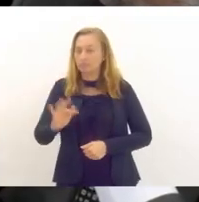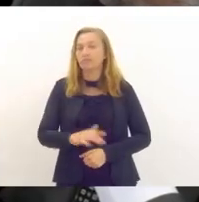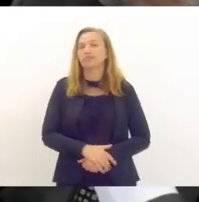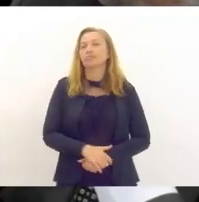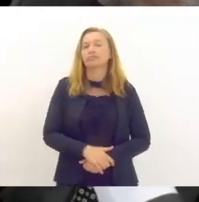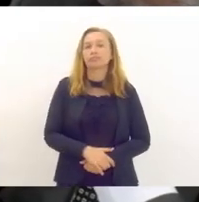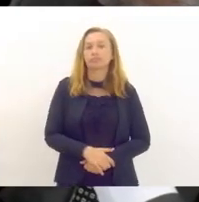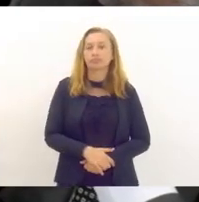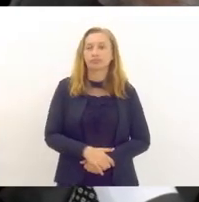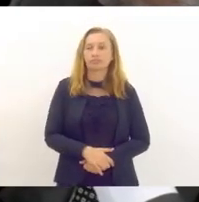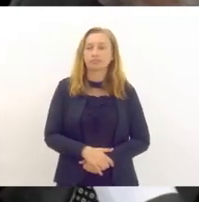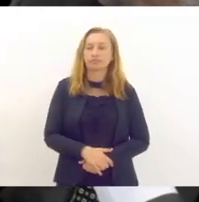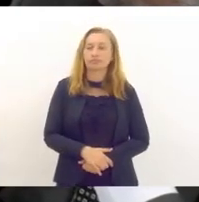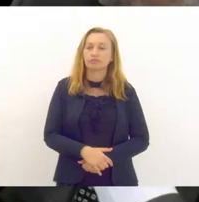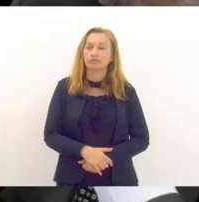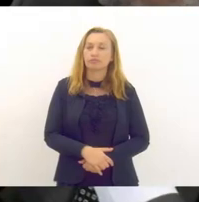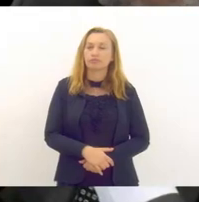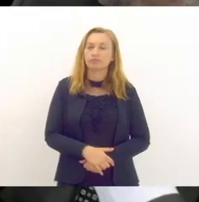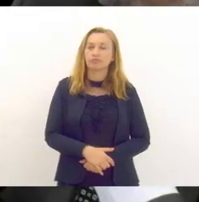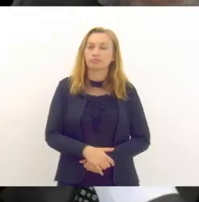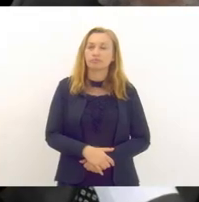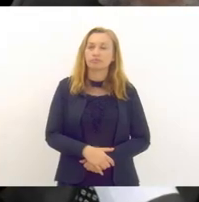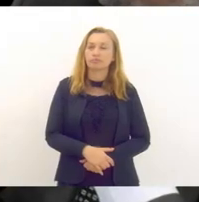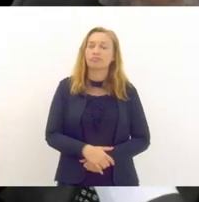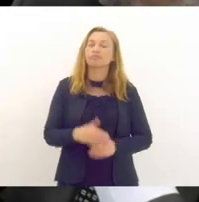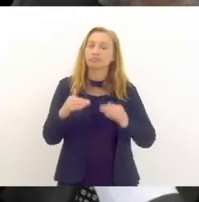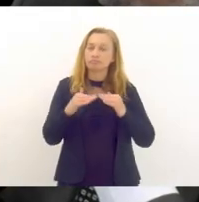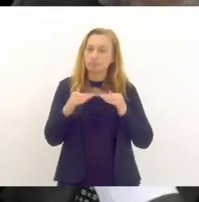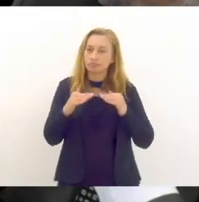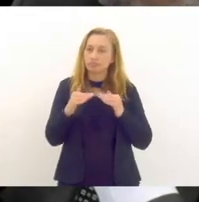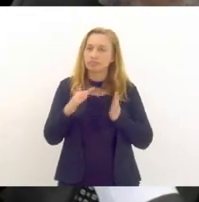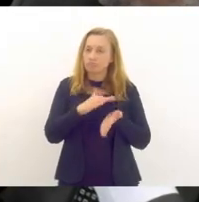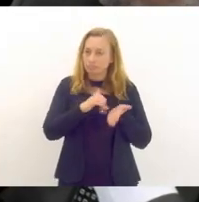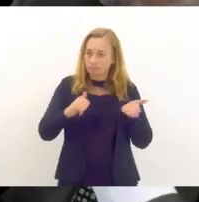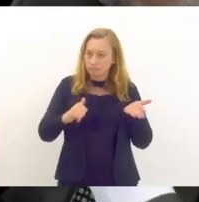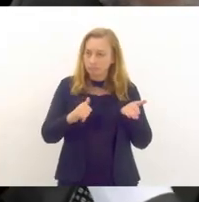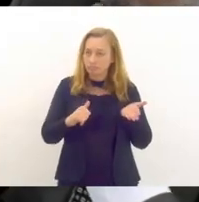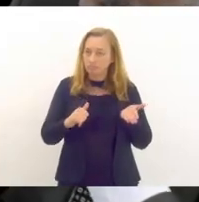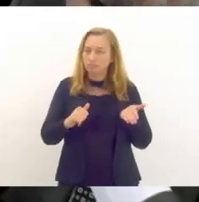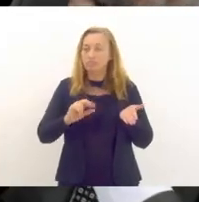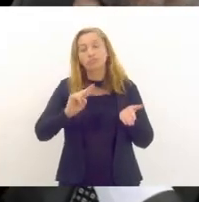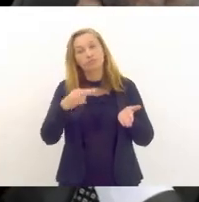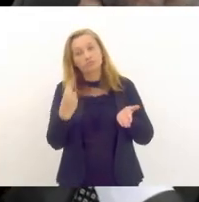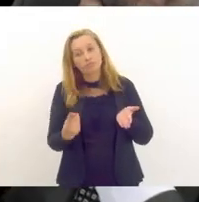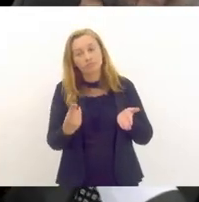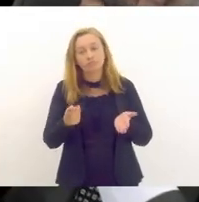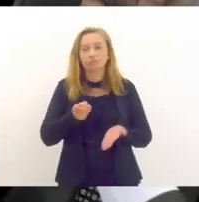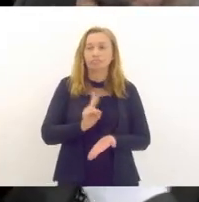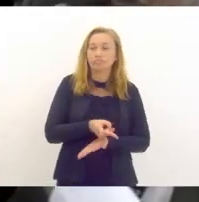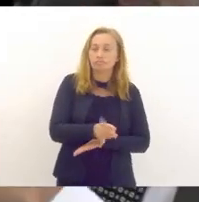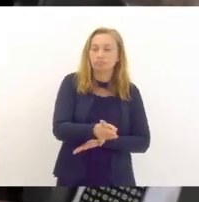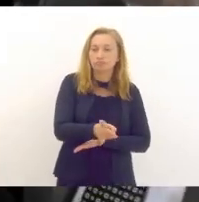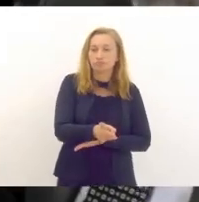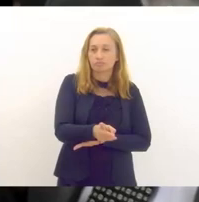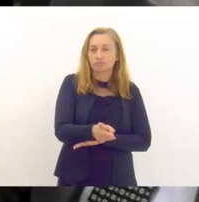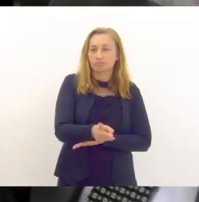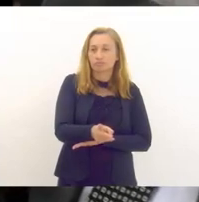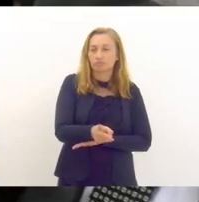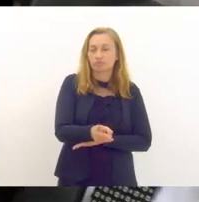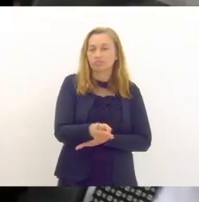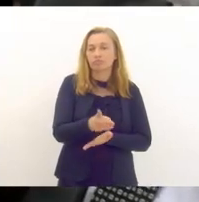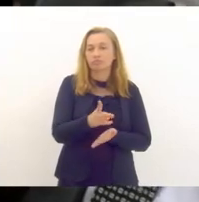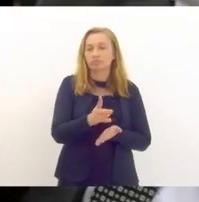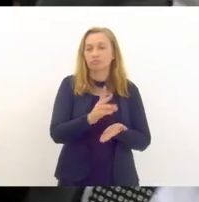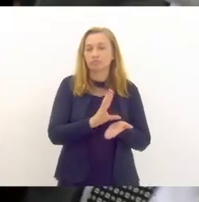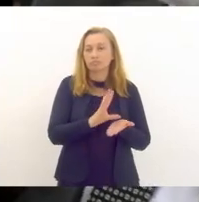do STF da matéria a gente concorda com a retirada da obstrução no caso contrário a gente mantém é manteria obstrução